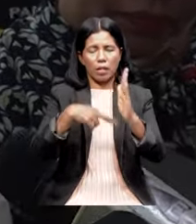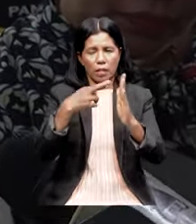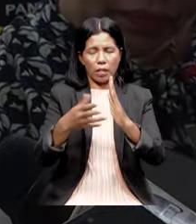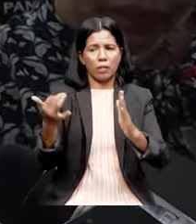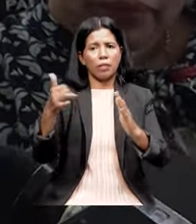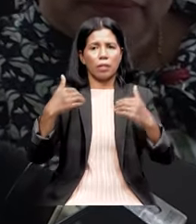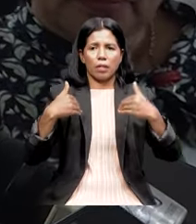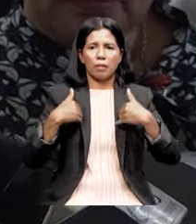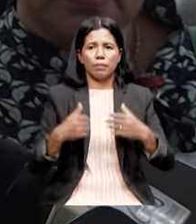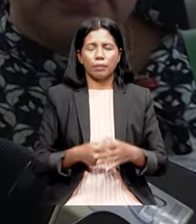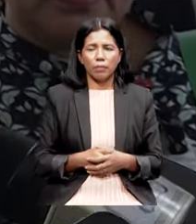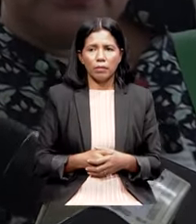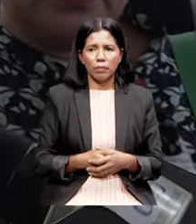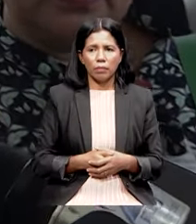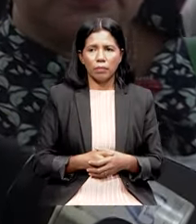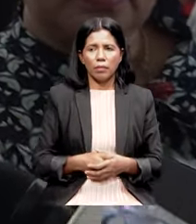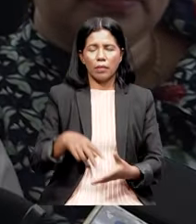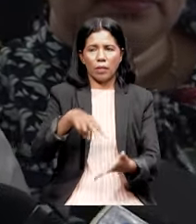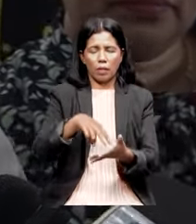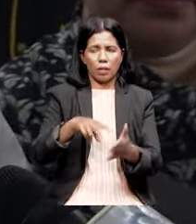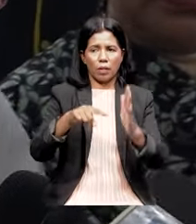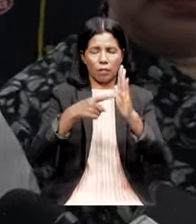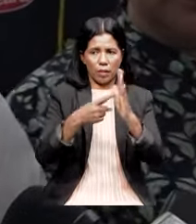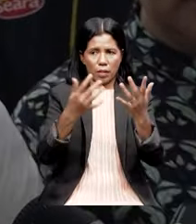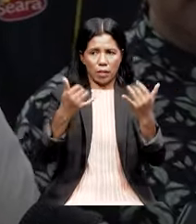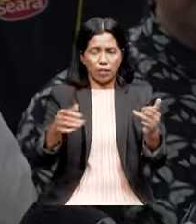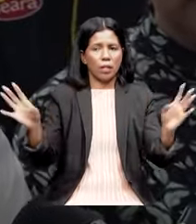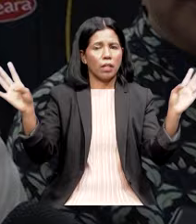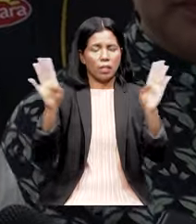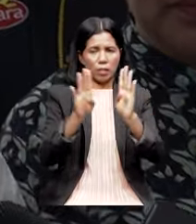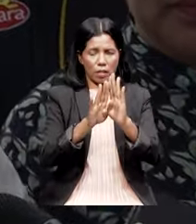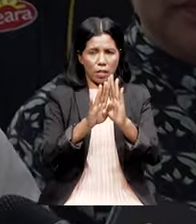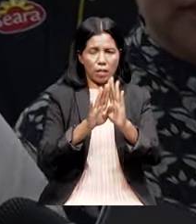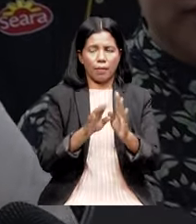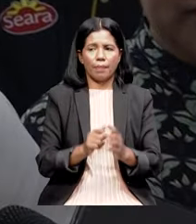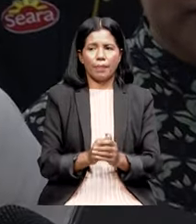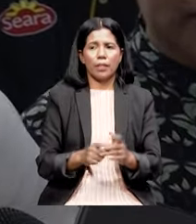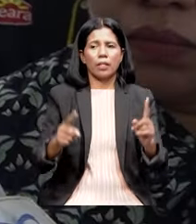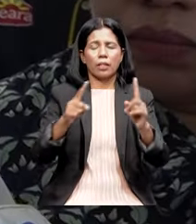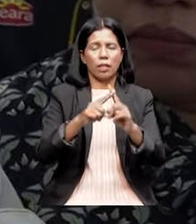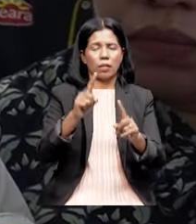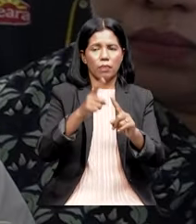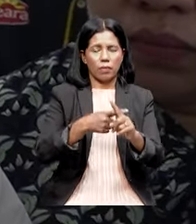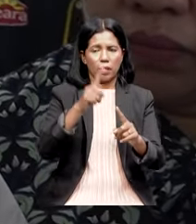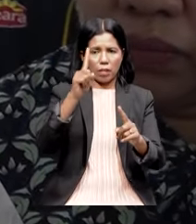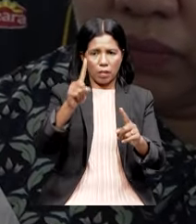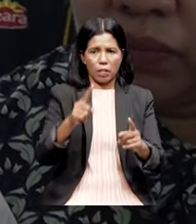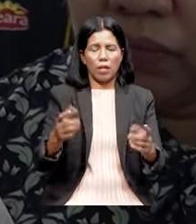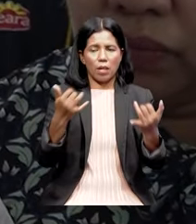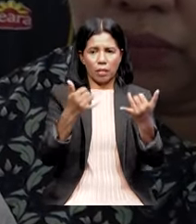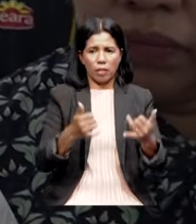kiha. Então, estabelecimento hahu ohin se taka temporariamente até um mês. Agora, ba da